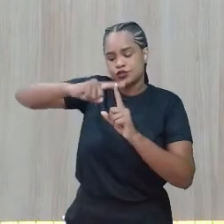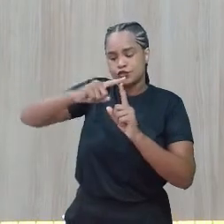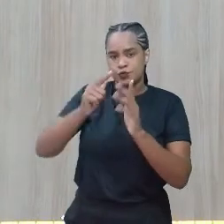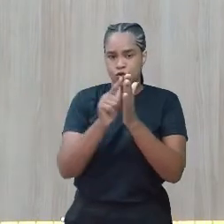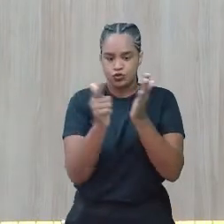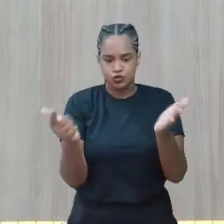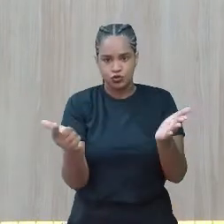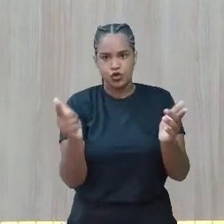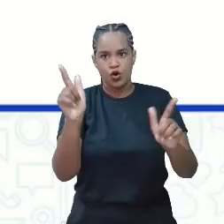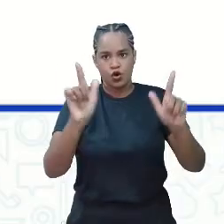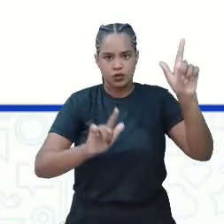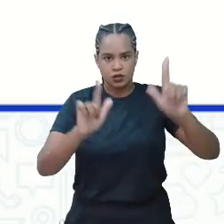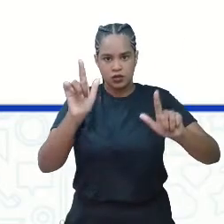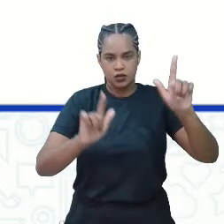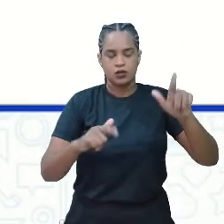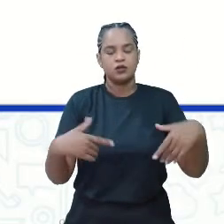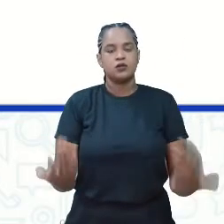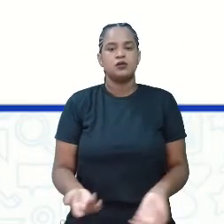jornalística